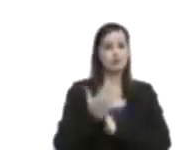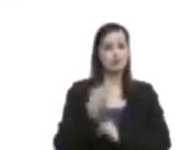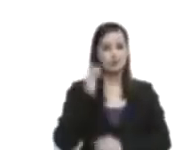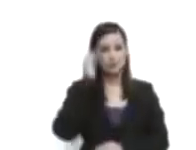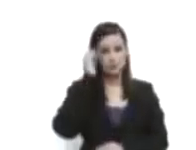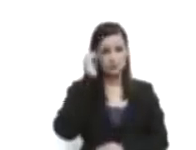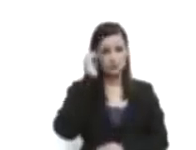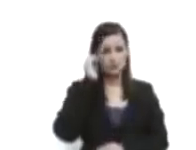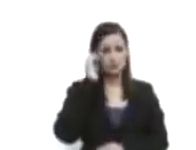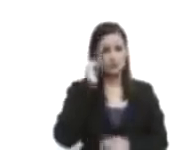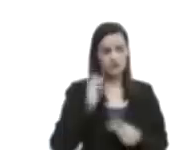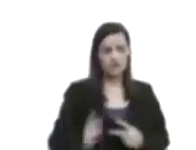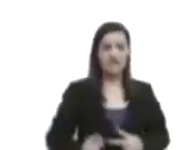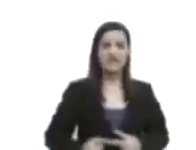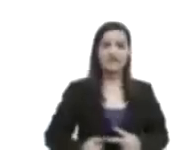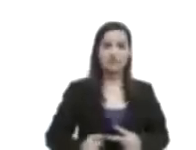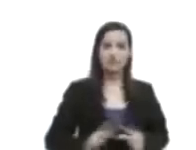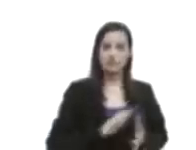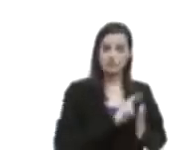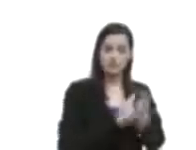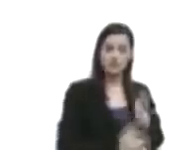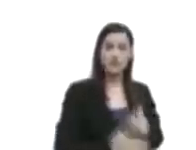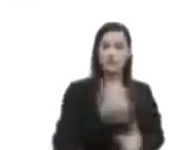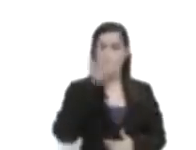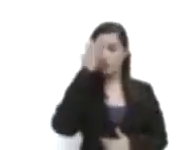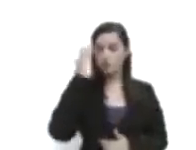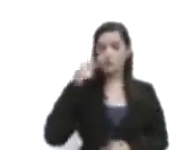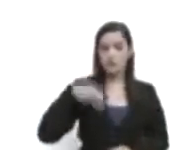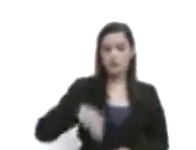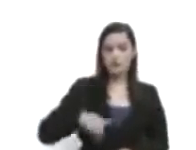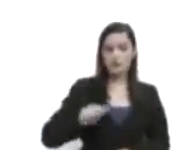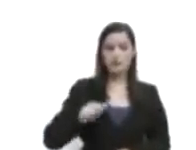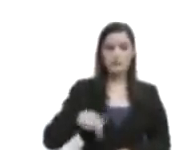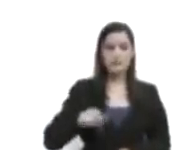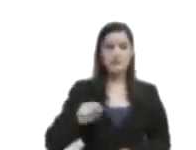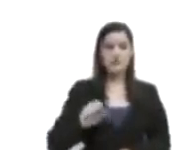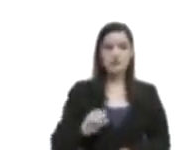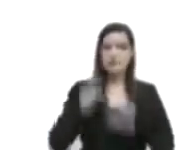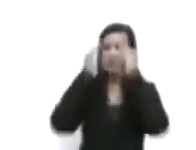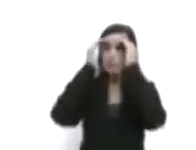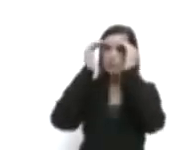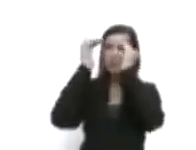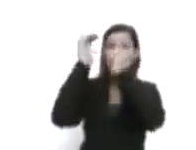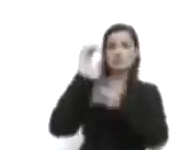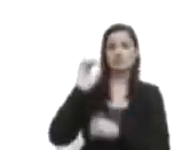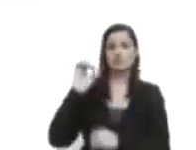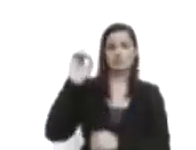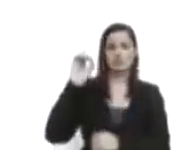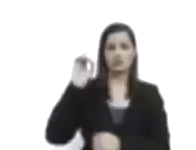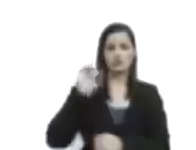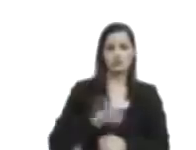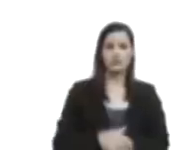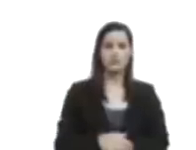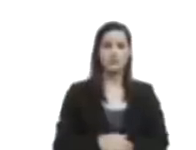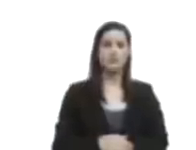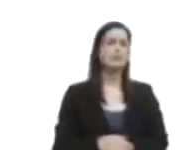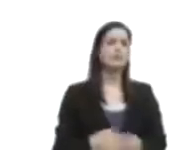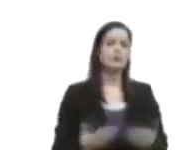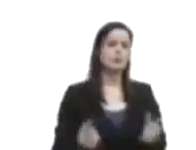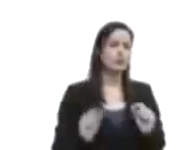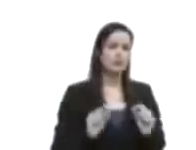característica: o manso é submisso à vontade de Deus. Oh, essa é uma área tremenda. O que é o manso? Ele